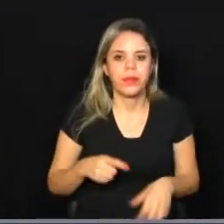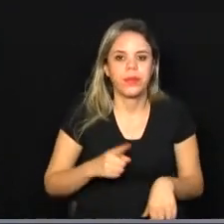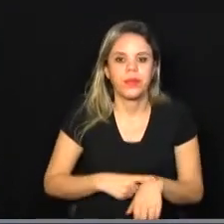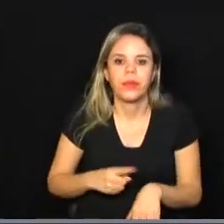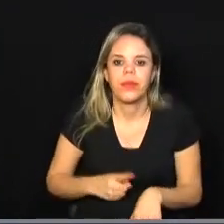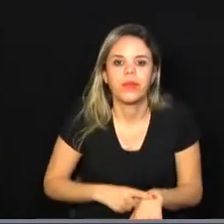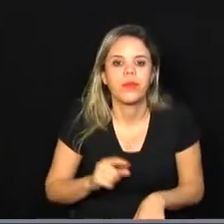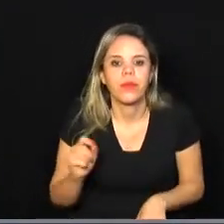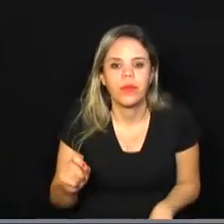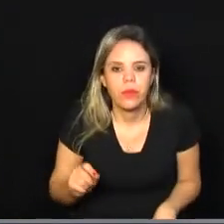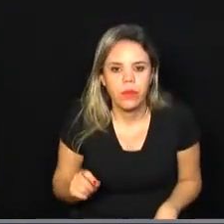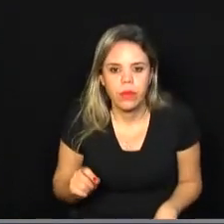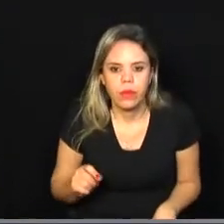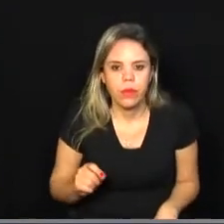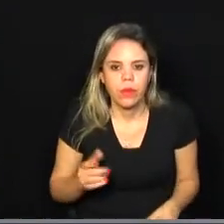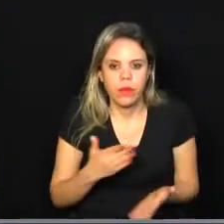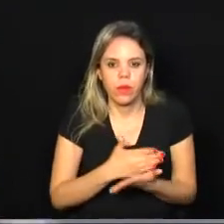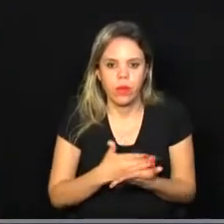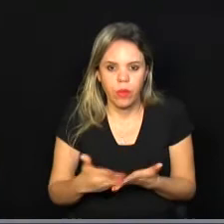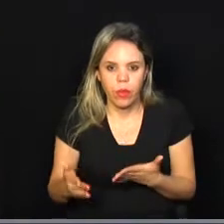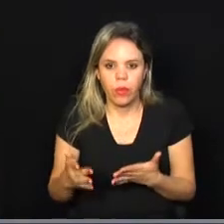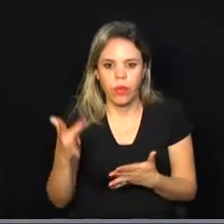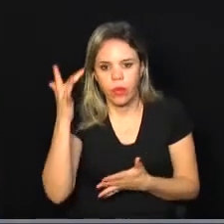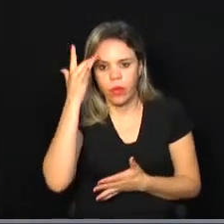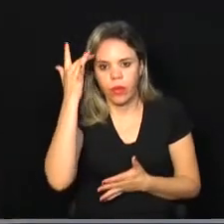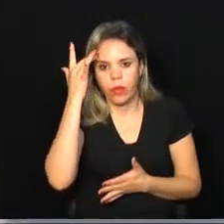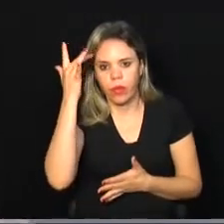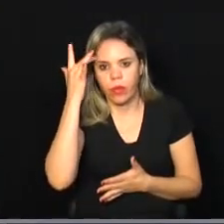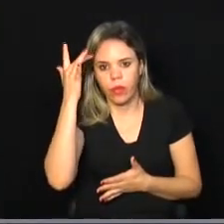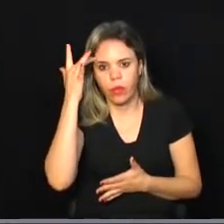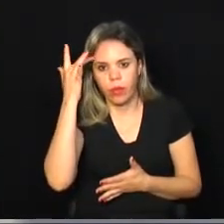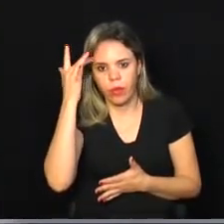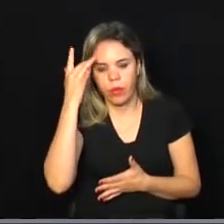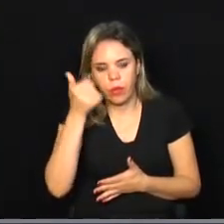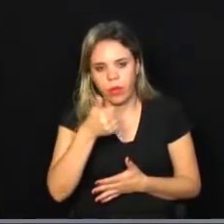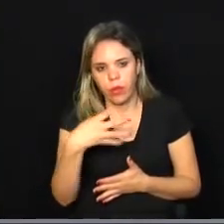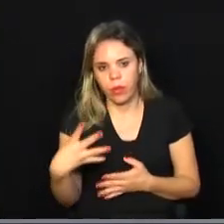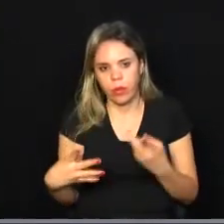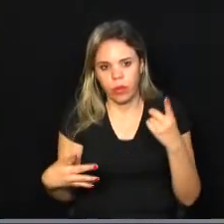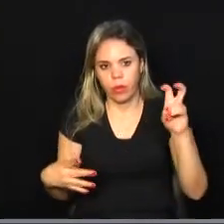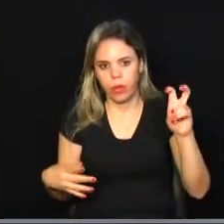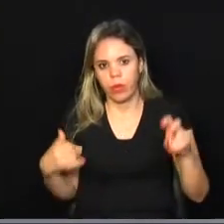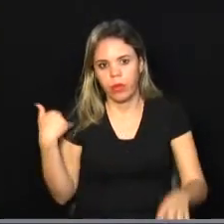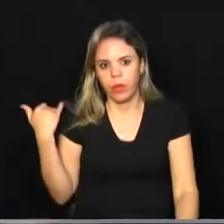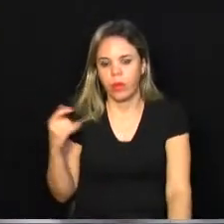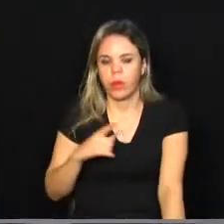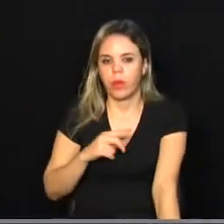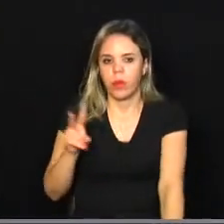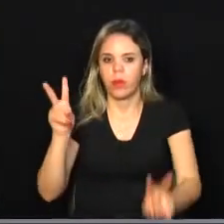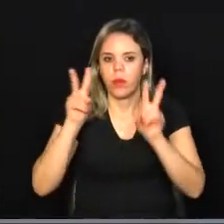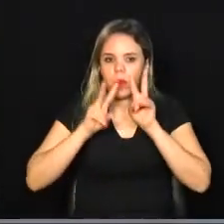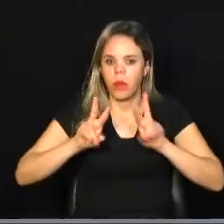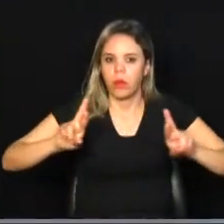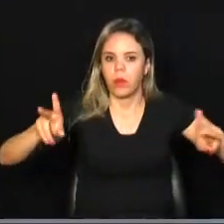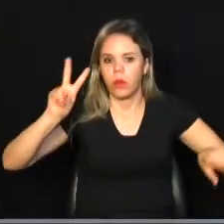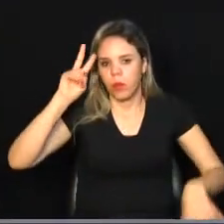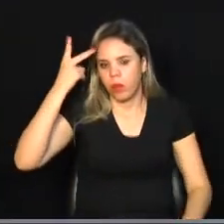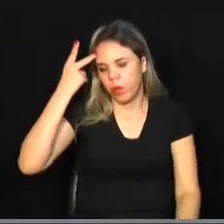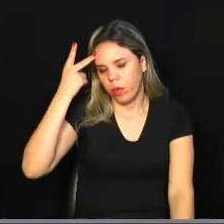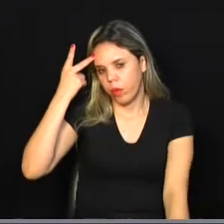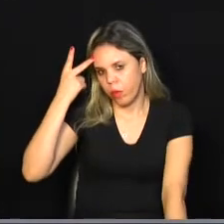momento que você começa a amadurecer, né? Então, com 14, 15 anos, você já tem uma visão totalmente